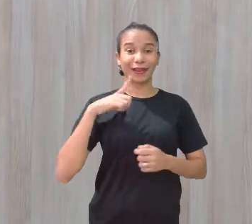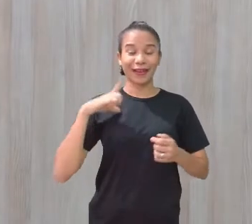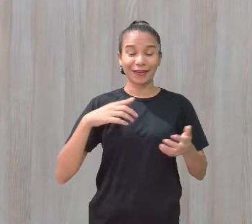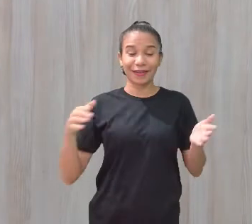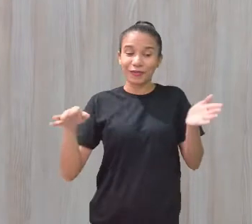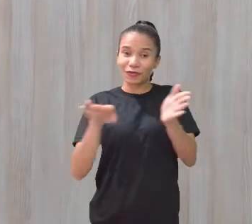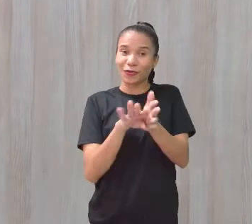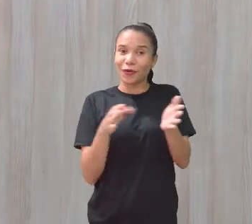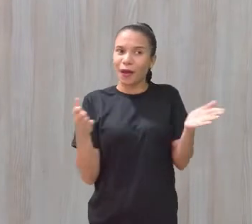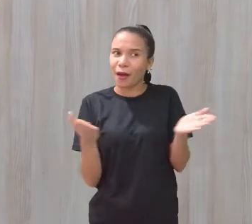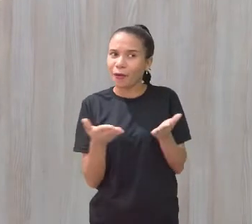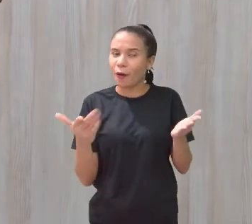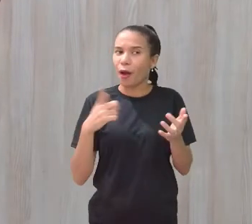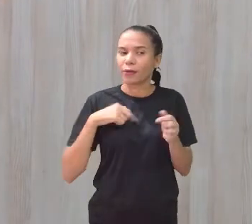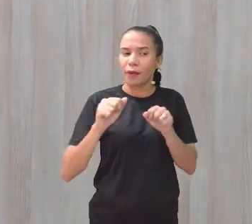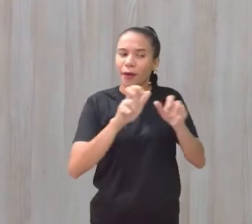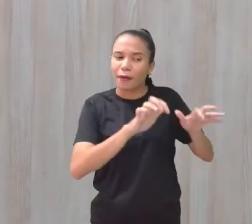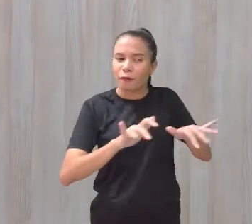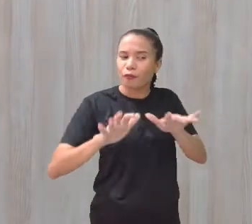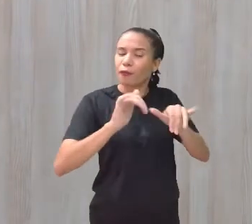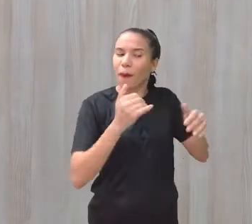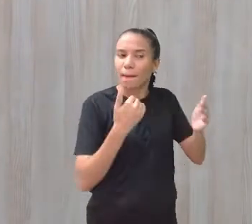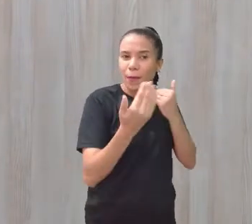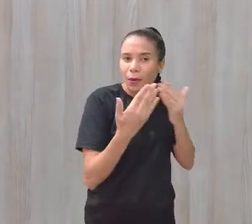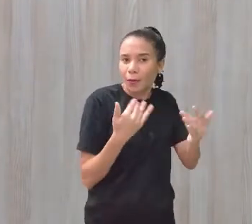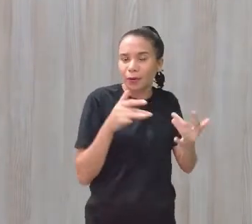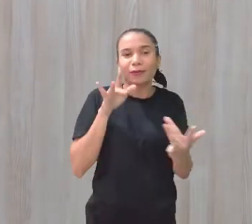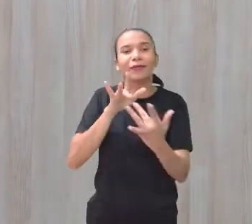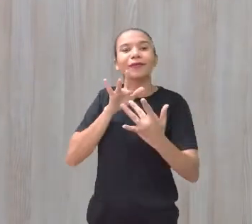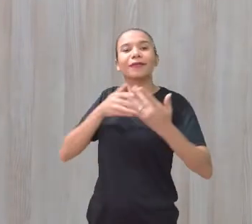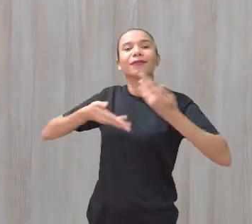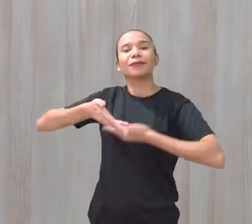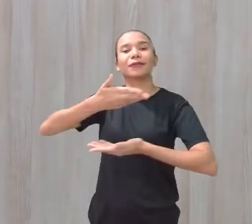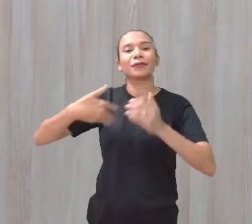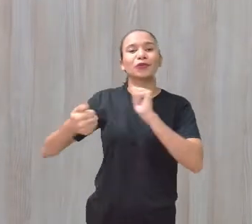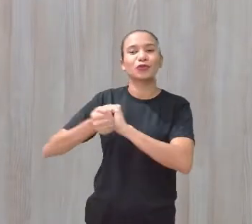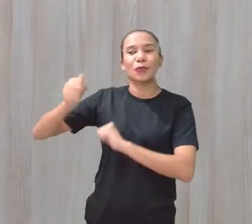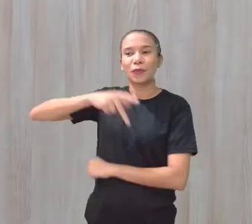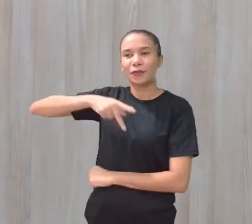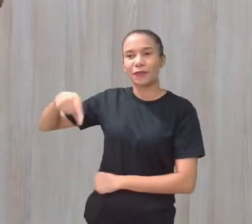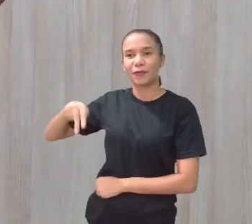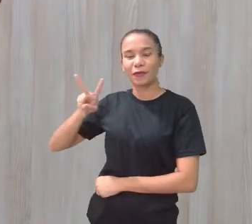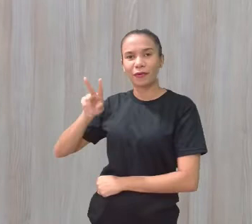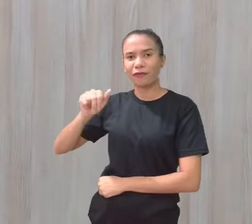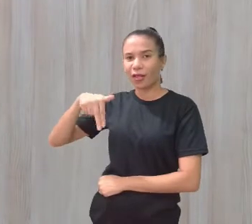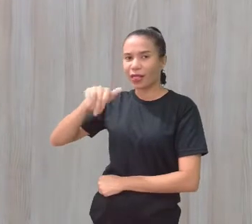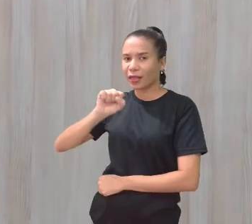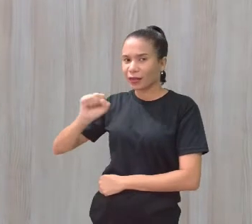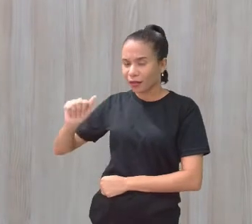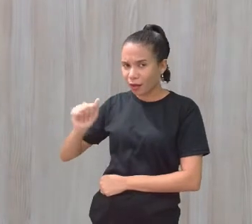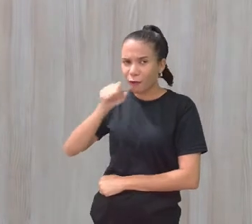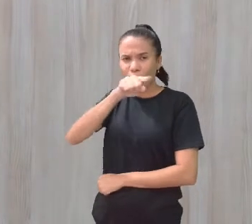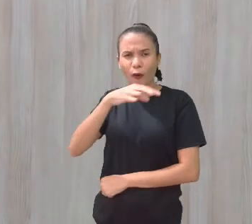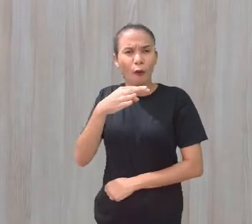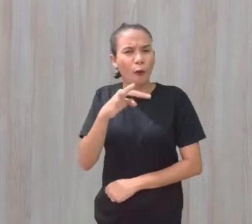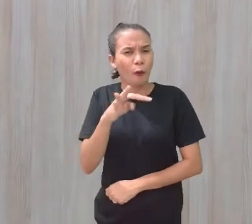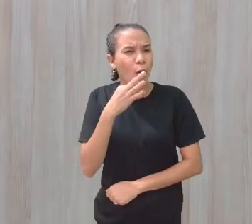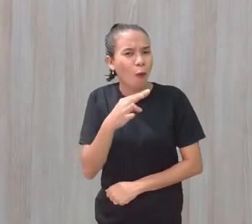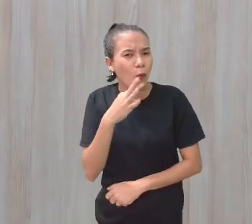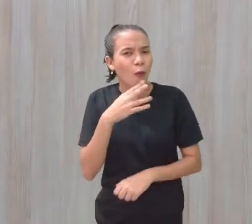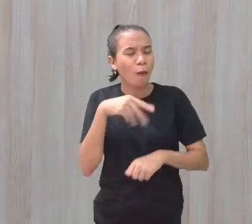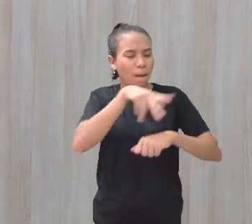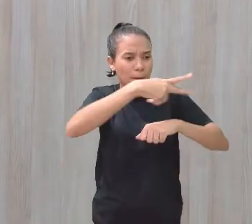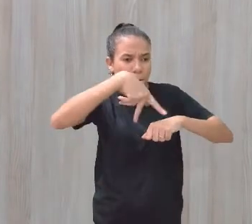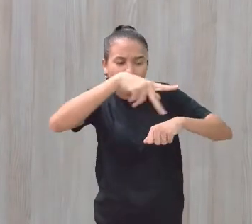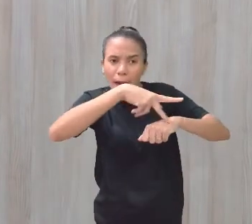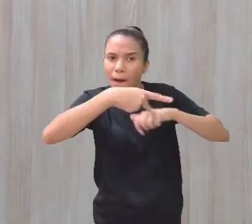entrou aí, se estiver no chat, já vai interagindo com a professora Vanessa. Conhece algum